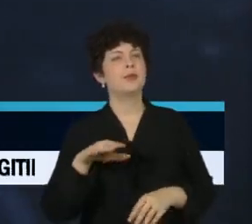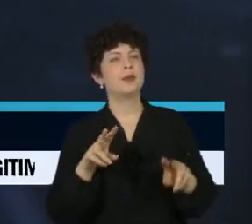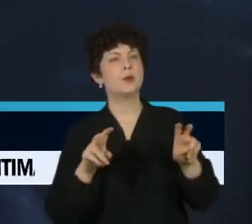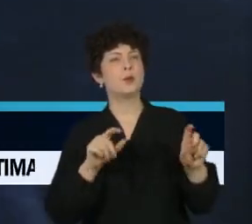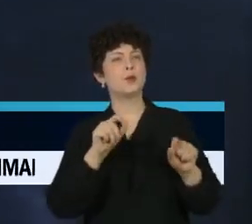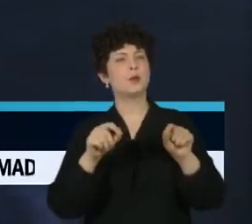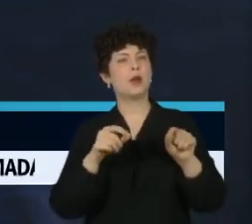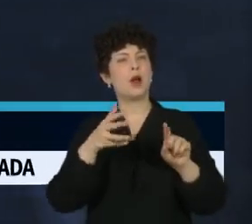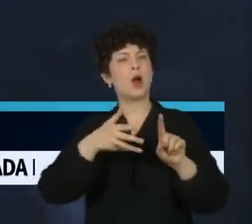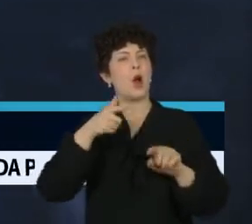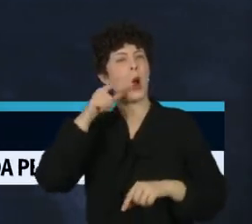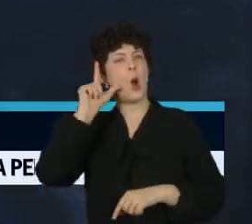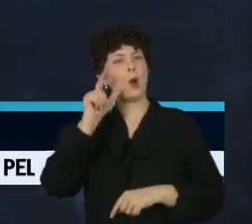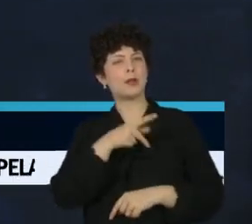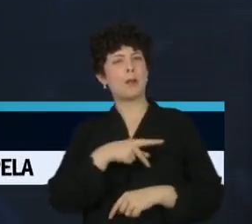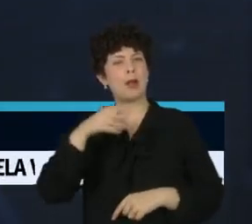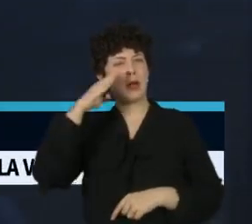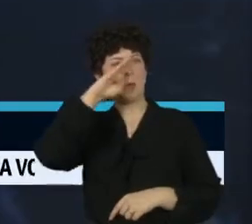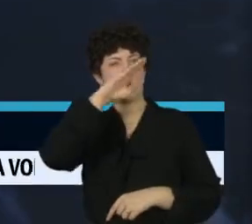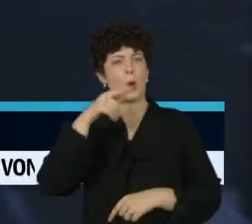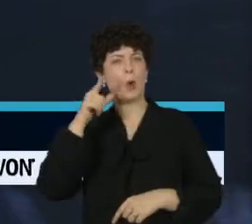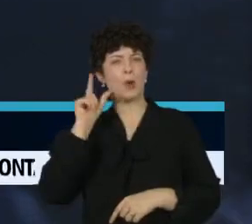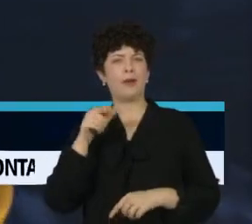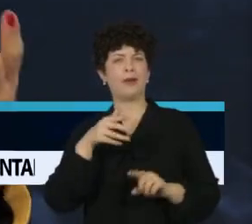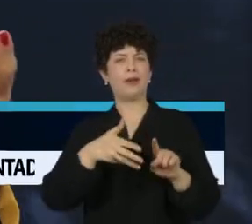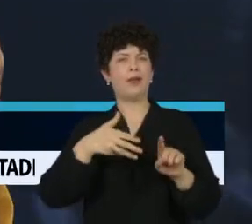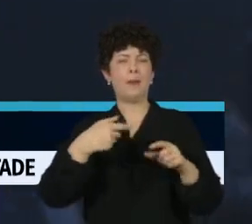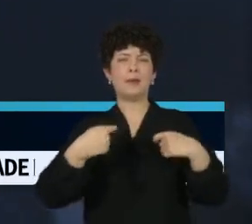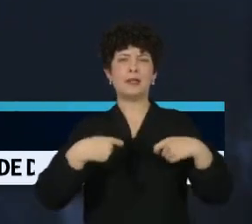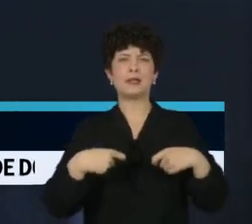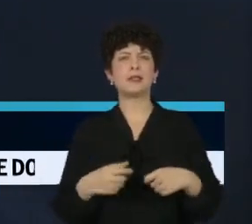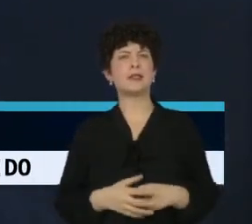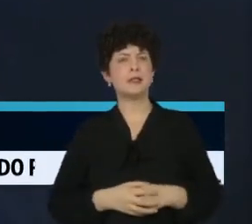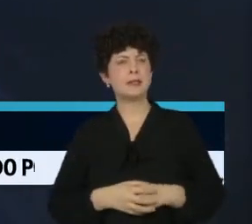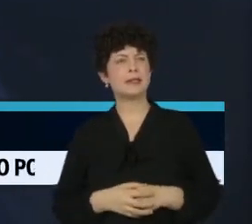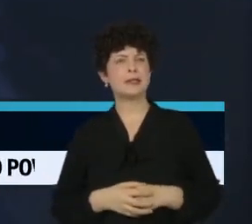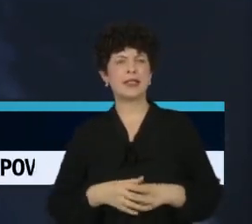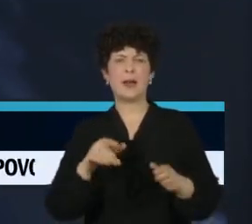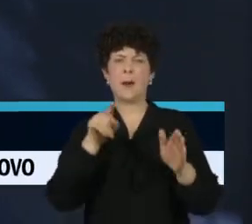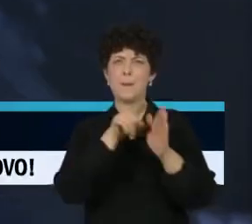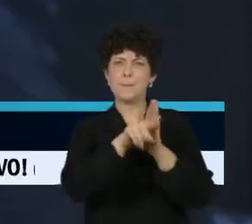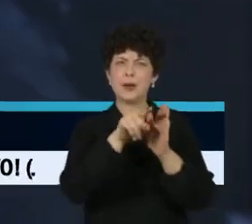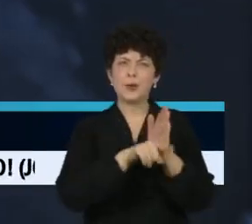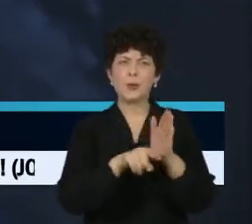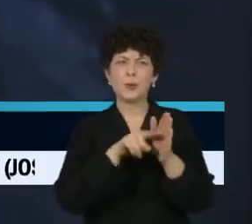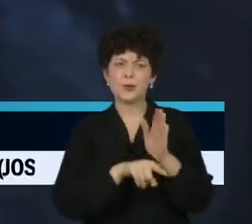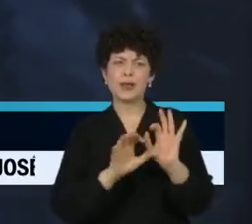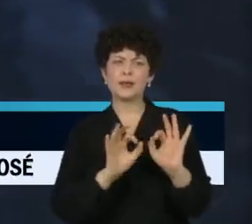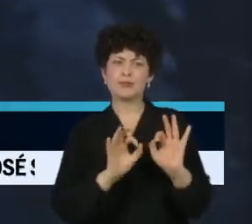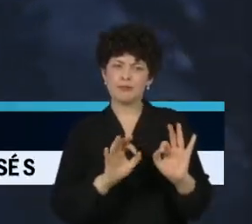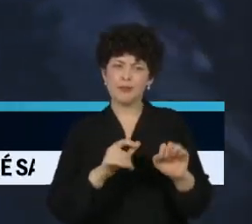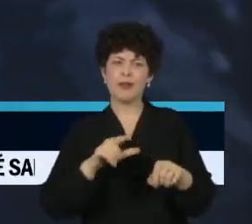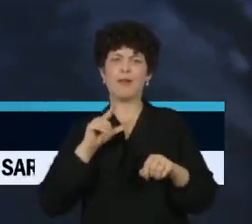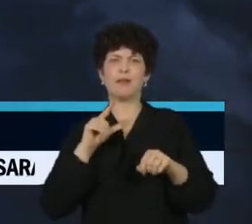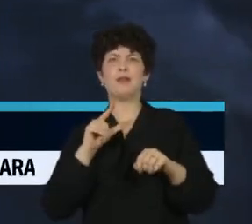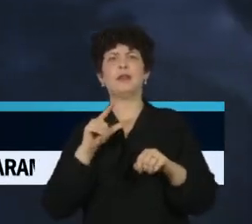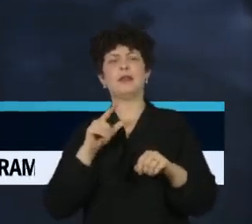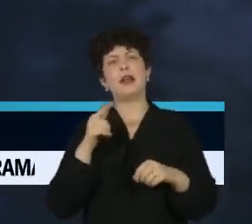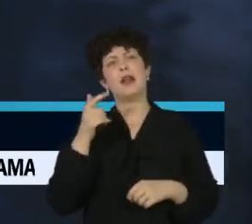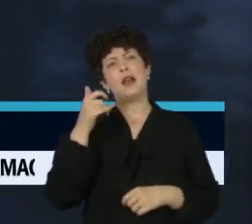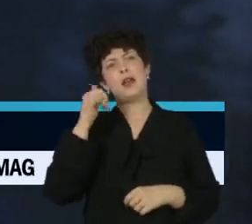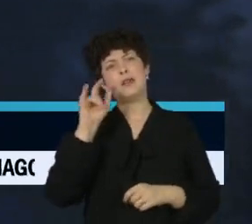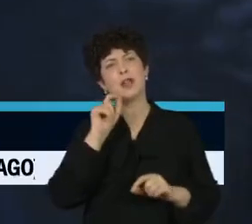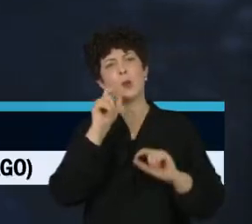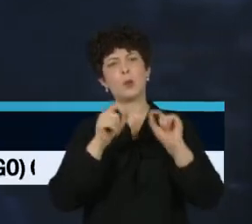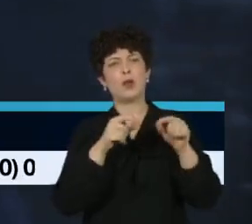aquela fala de ontem, né, do presidente Bolsonaro, que é preciso perguntas pré-acertadas para não baixar o